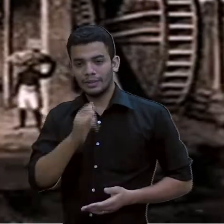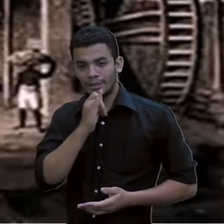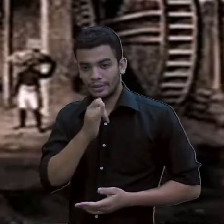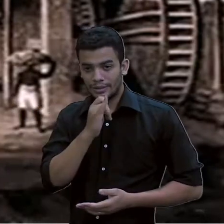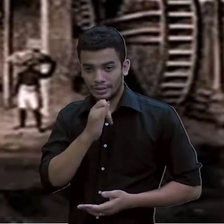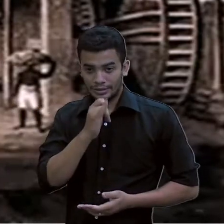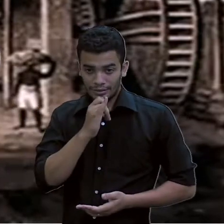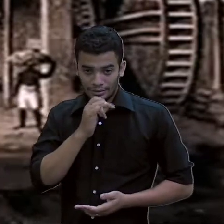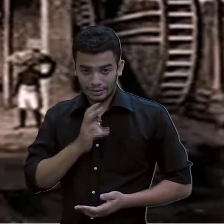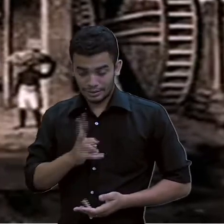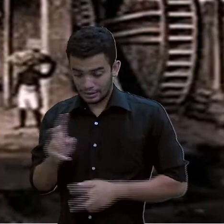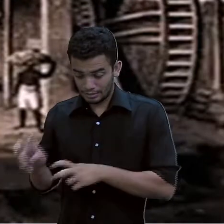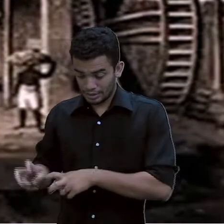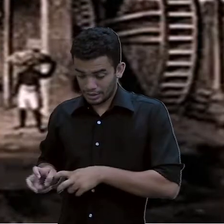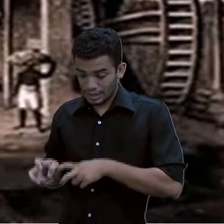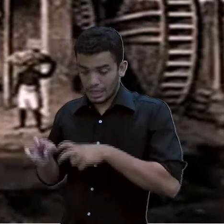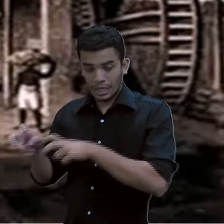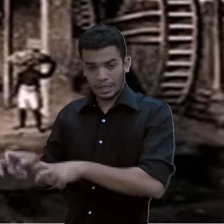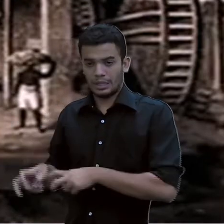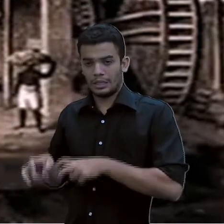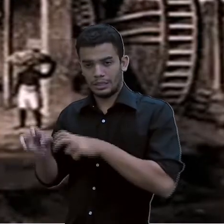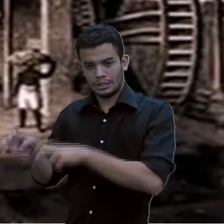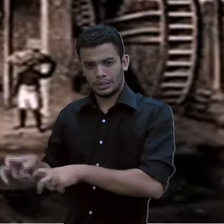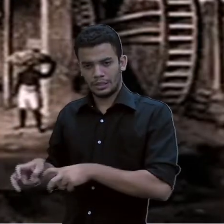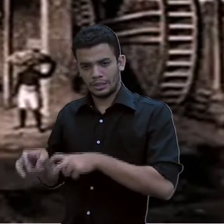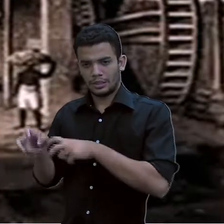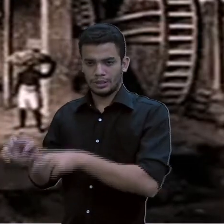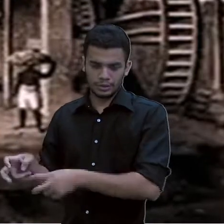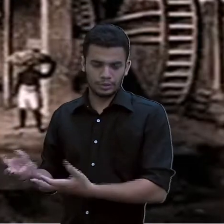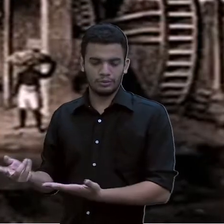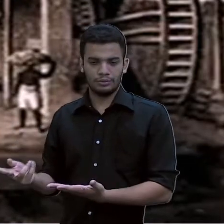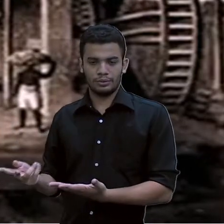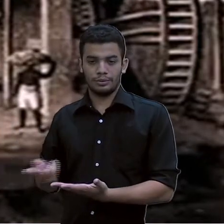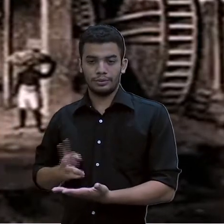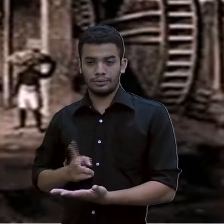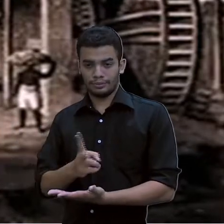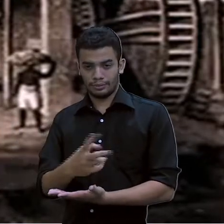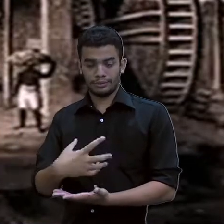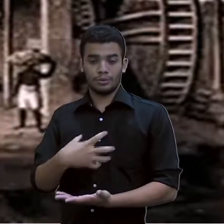agricultura e latifúndio, para vocês terem uma noção de como funcionava